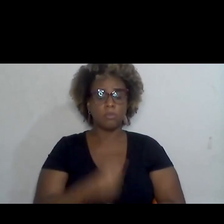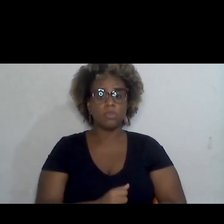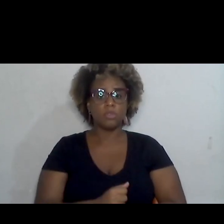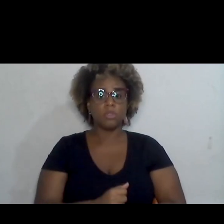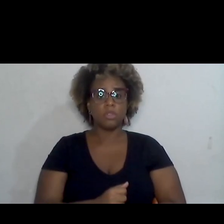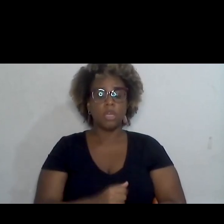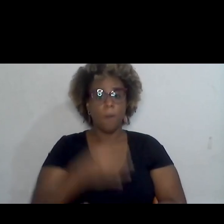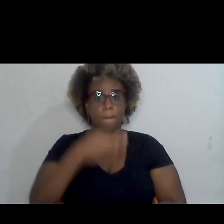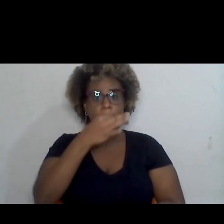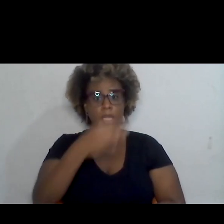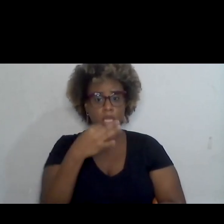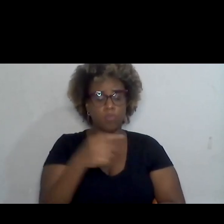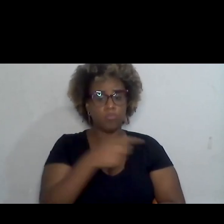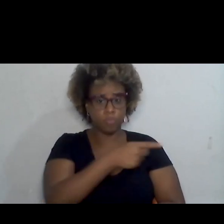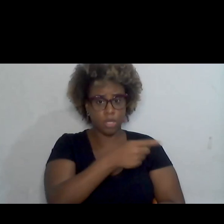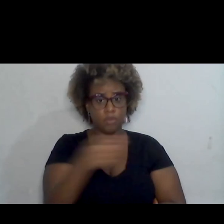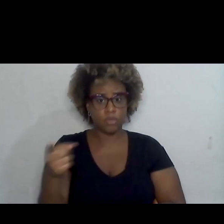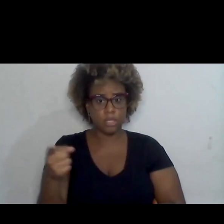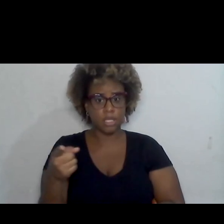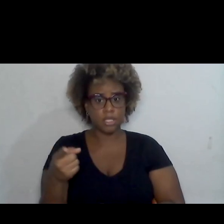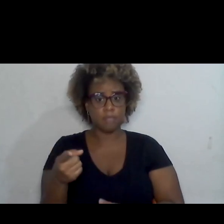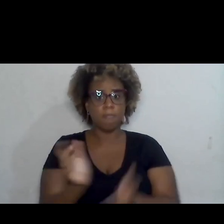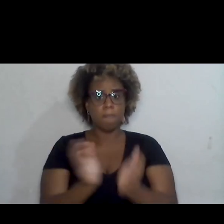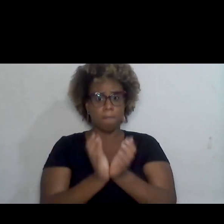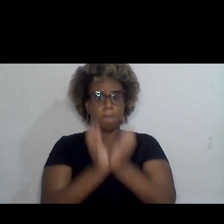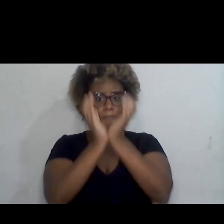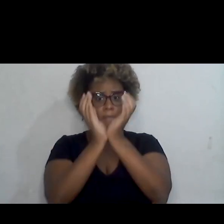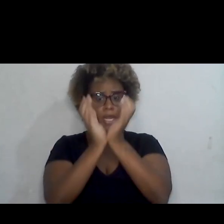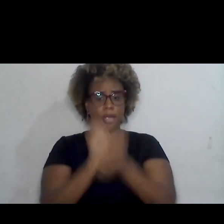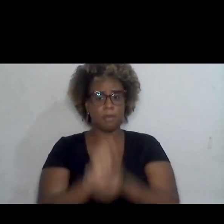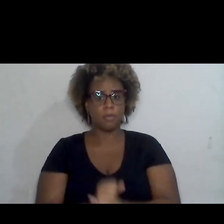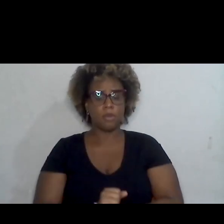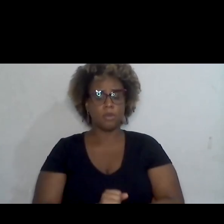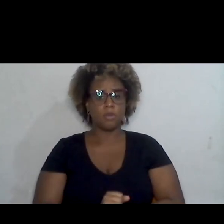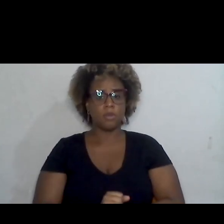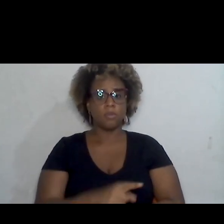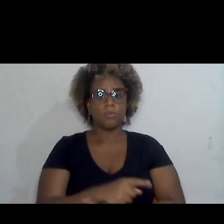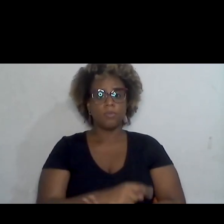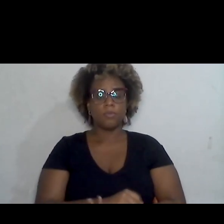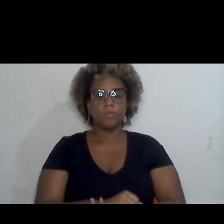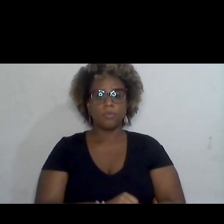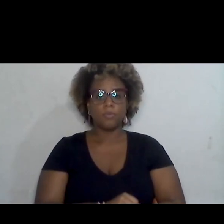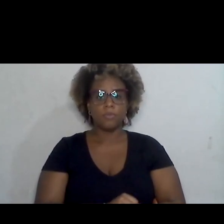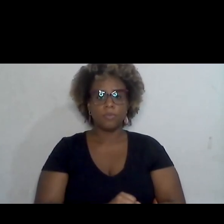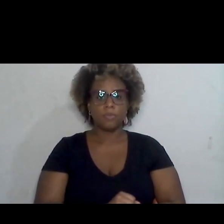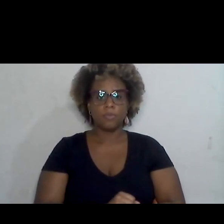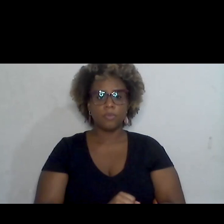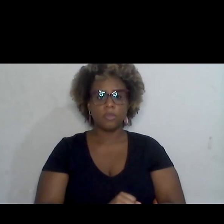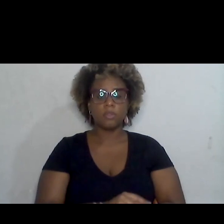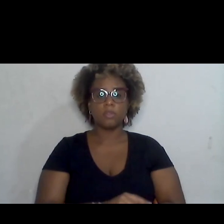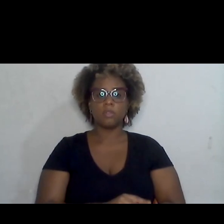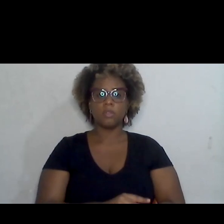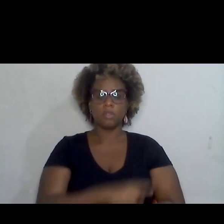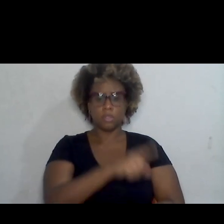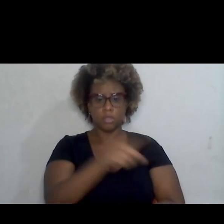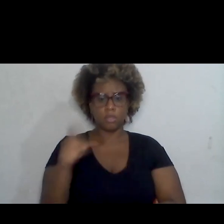que vocês, enquanto prêmio, porque foi prêmio no primeiro momento, vocês mandem, bebam um pouco da fonte do município. Eu